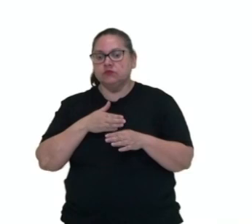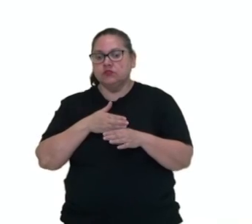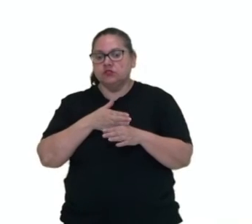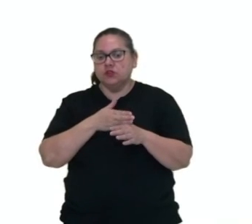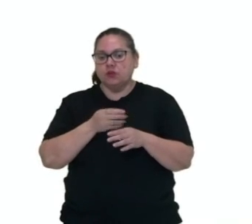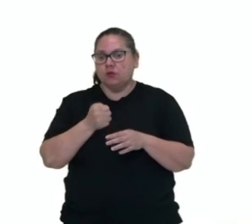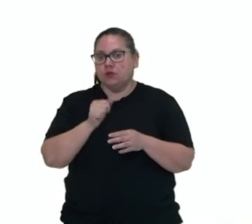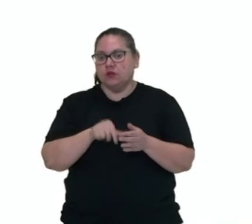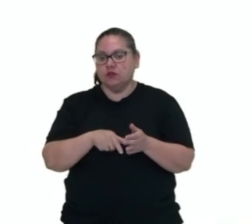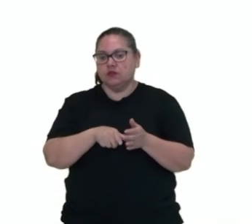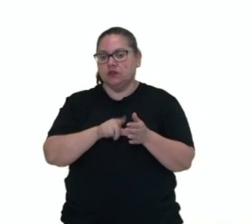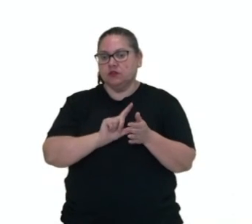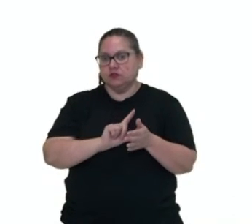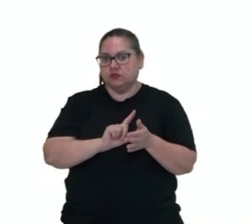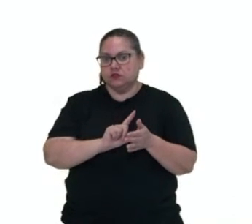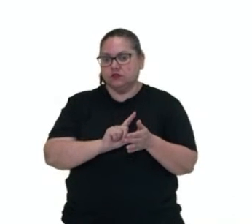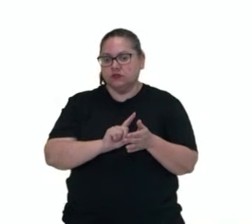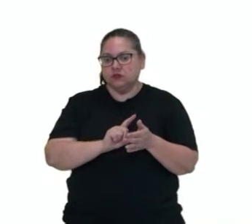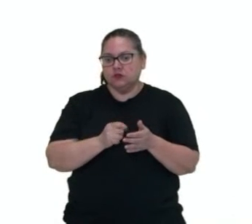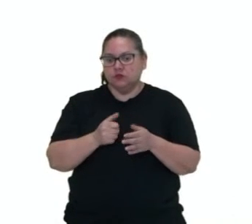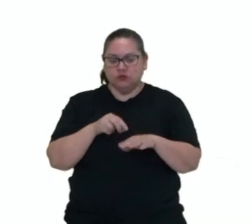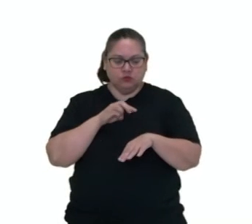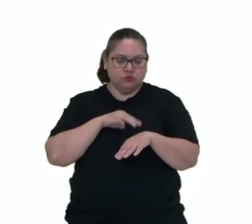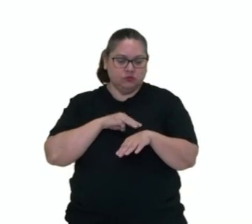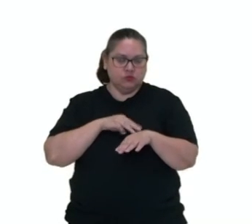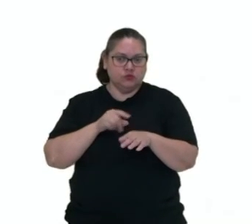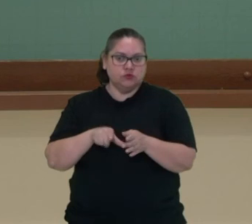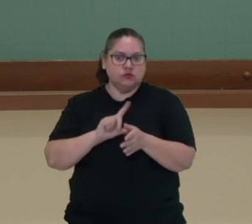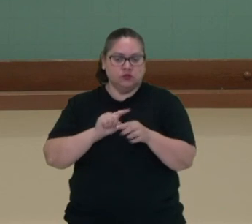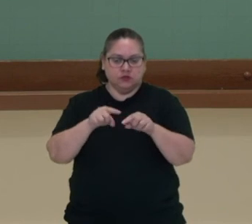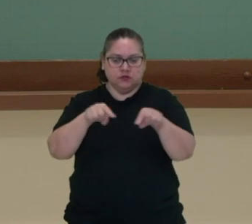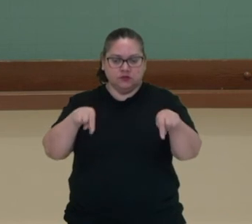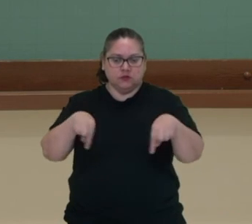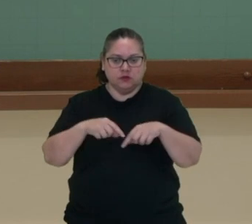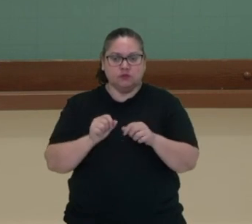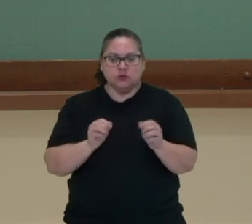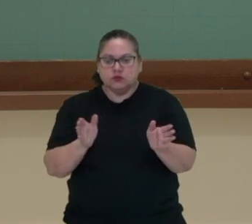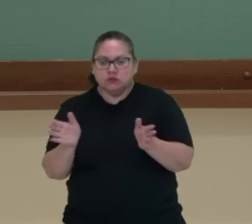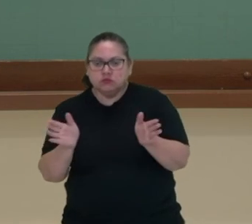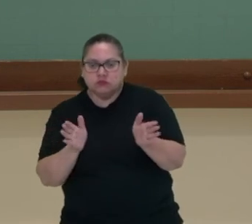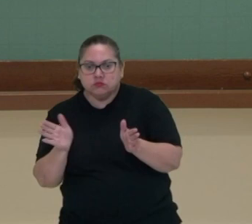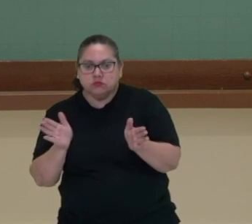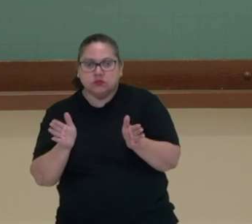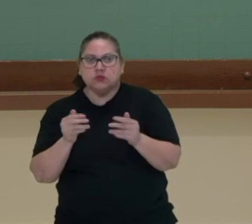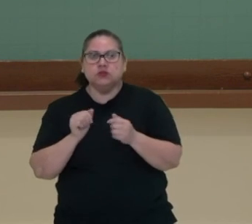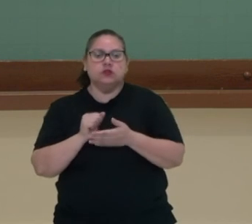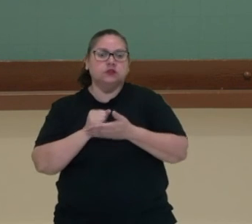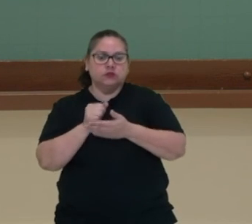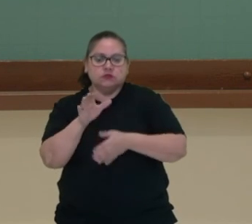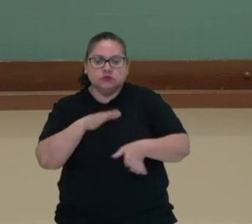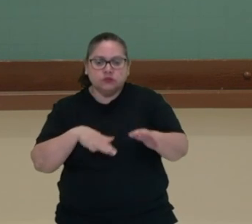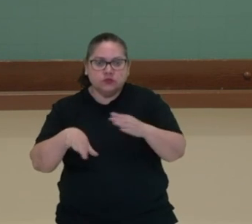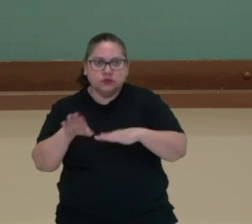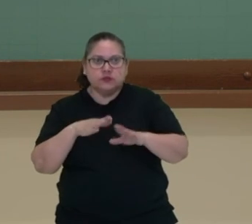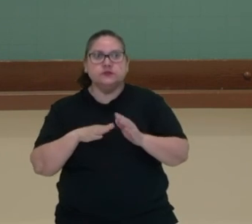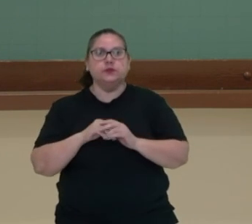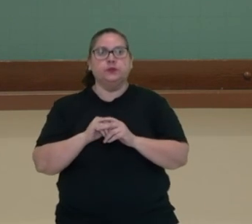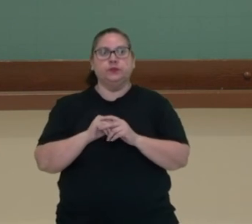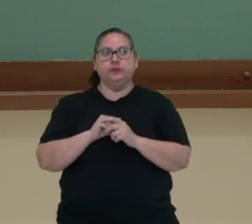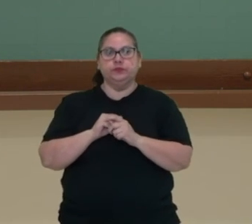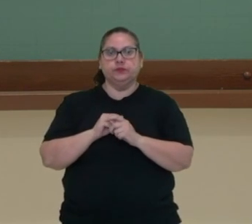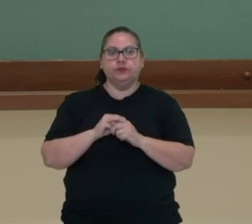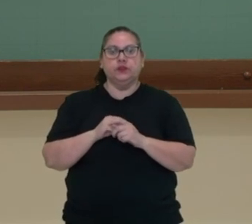pouco antes, claro que é alguns minutos antes em sala de aula, para que possa colaborar com essa organização,